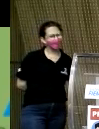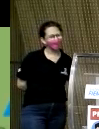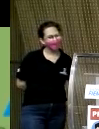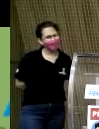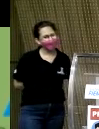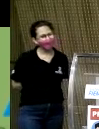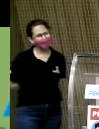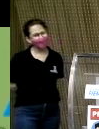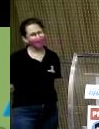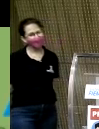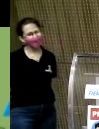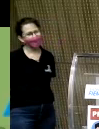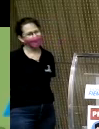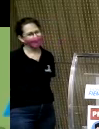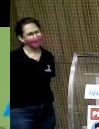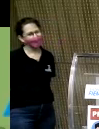né?